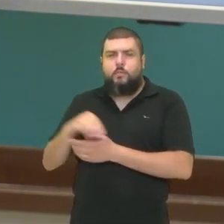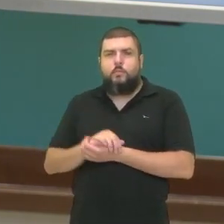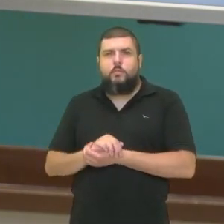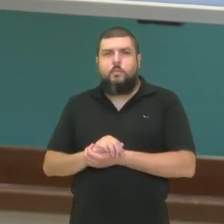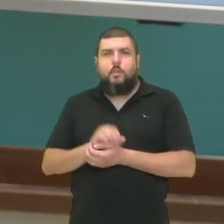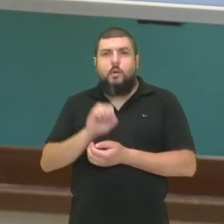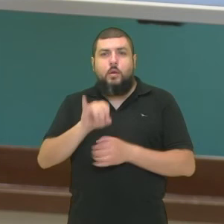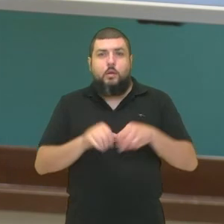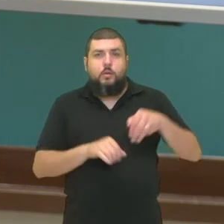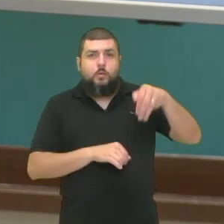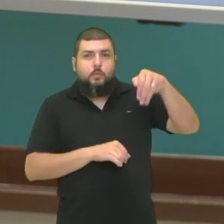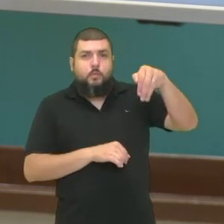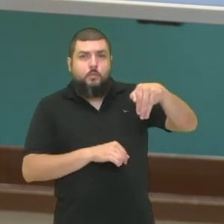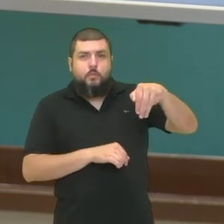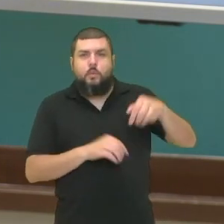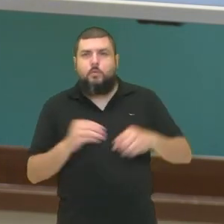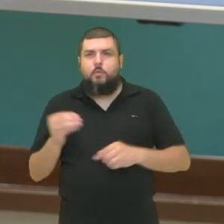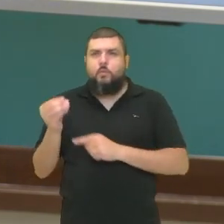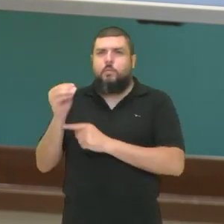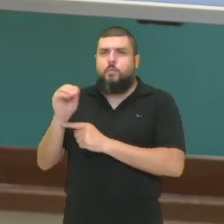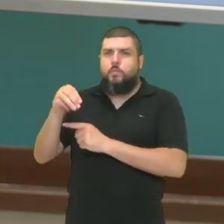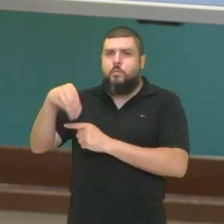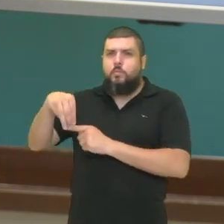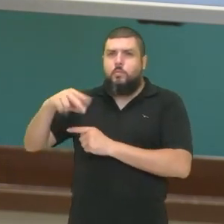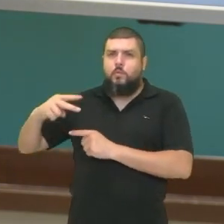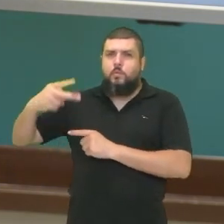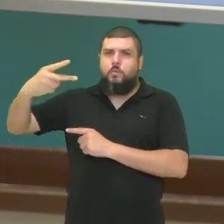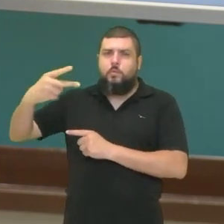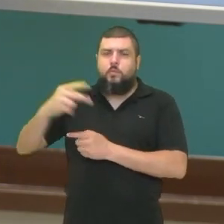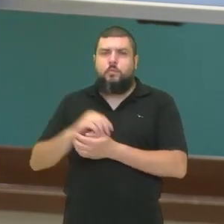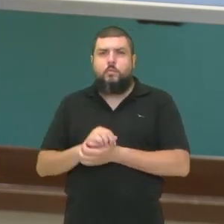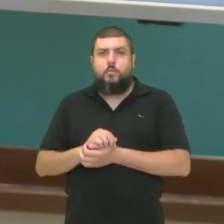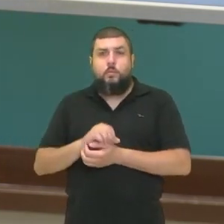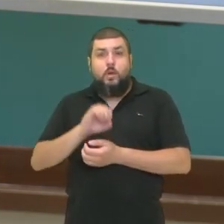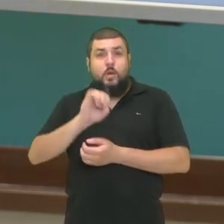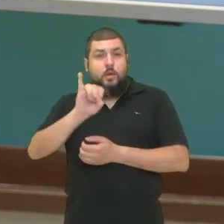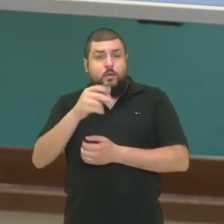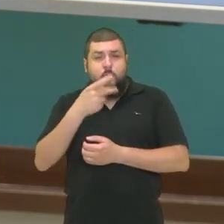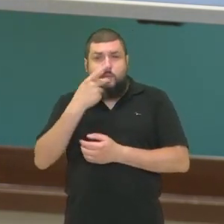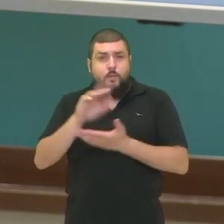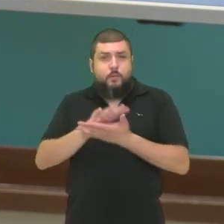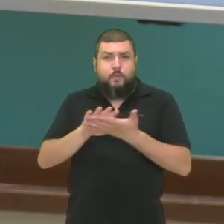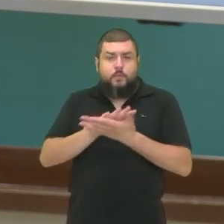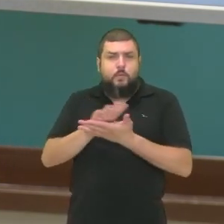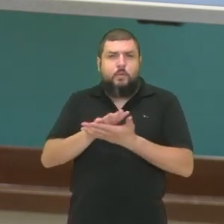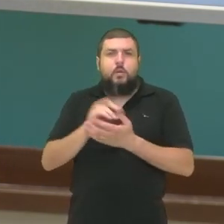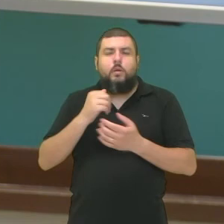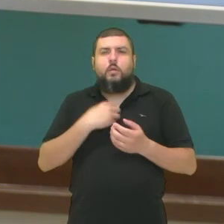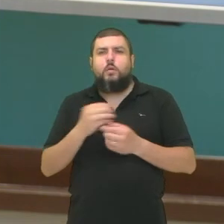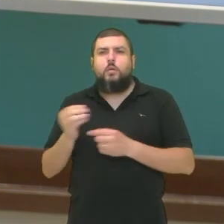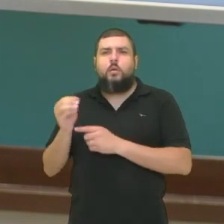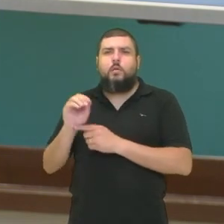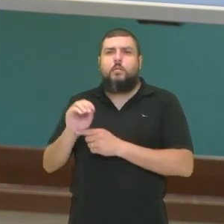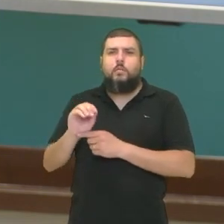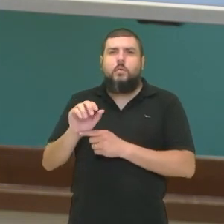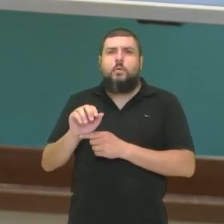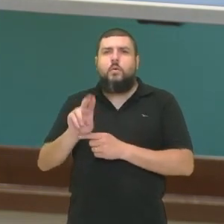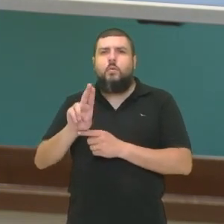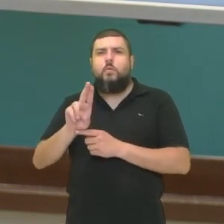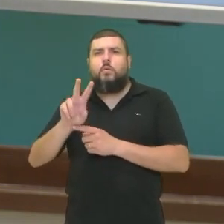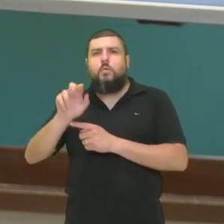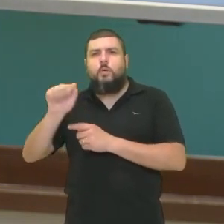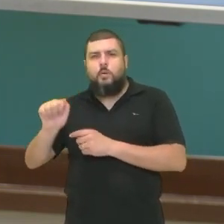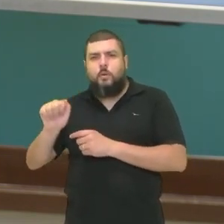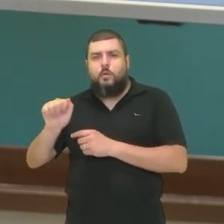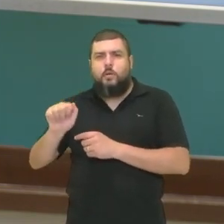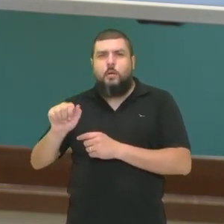em metro, colocaria metro quadrado. Se ele não falar nada, a gente coloca UA para a unidade de área, o V para a unidade de